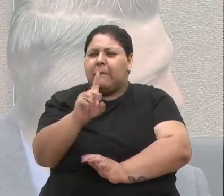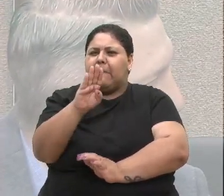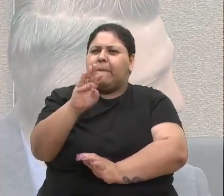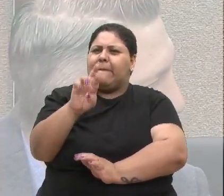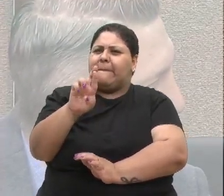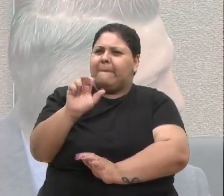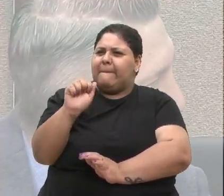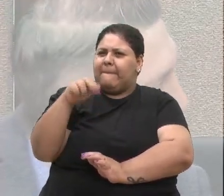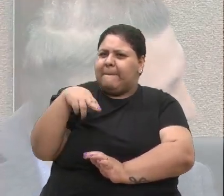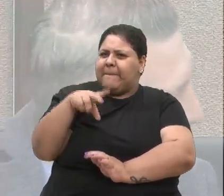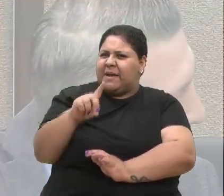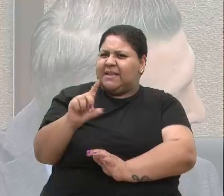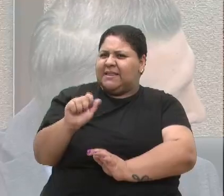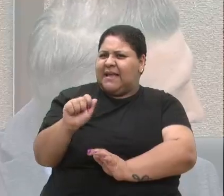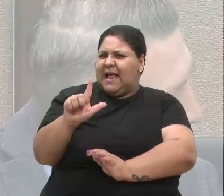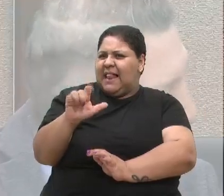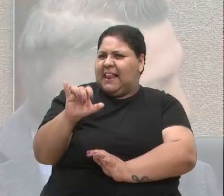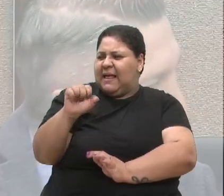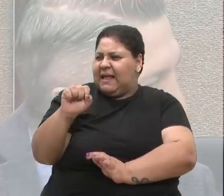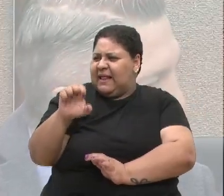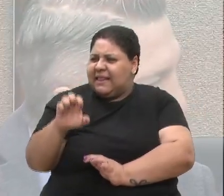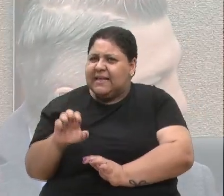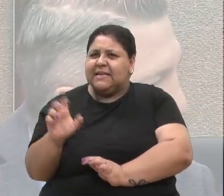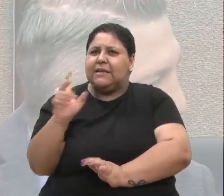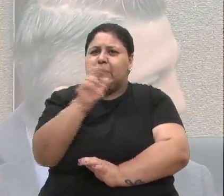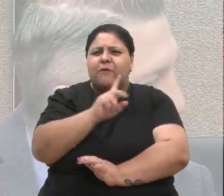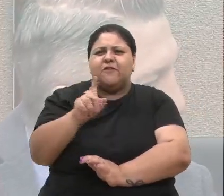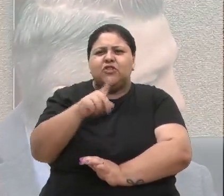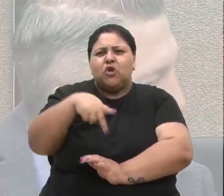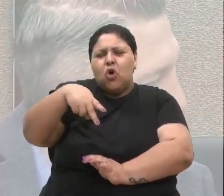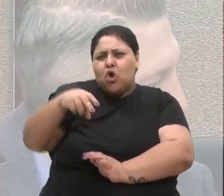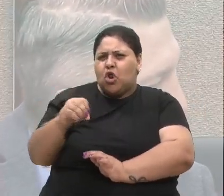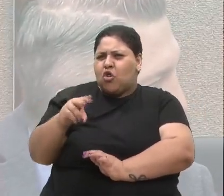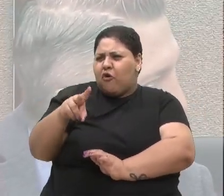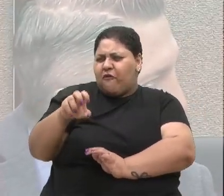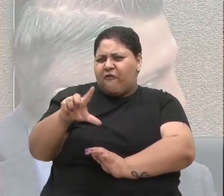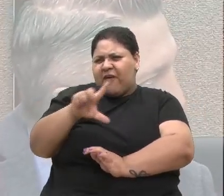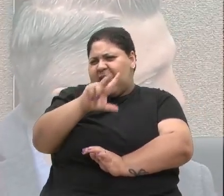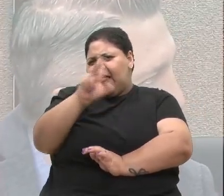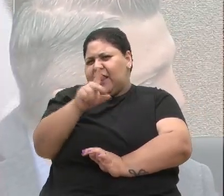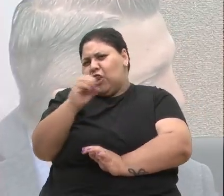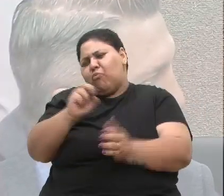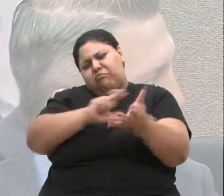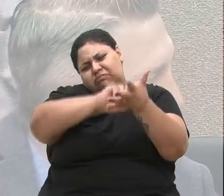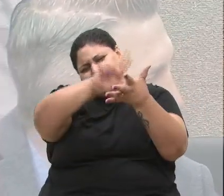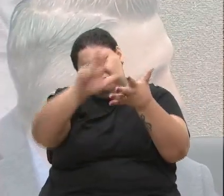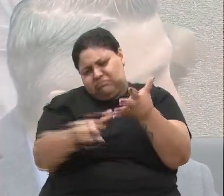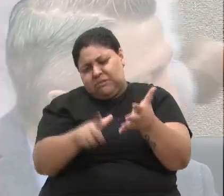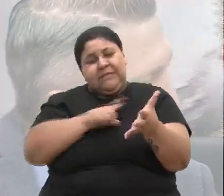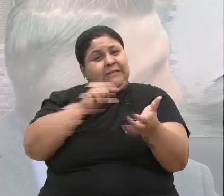Brandalize, professora Lodonha, professor Novelo. Eu tenho uma gratidão imensa.